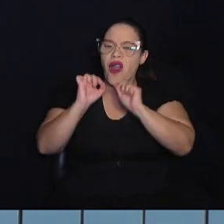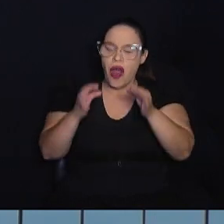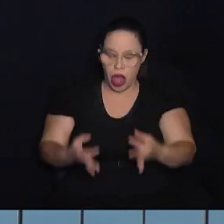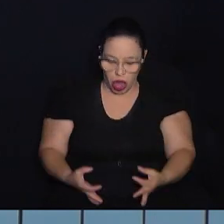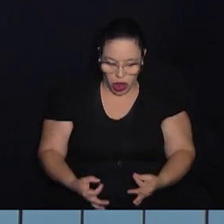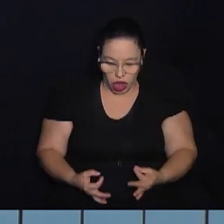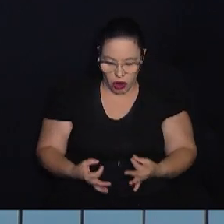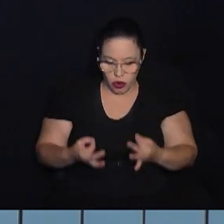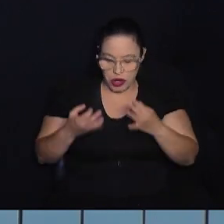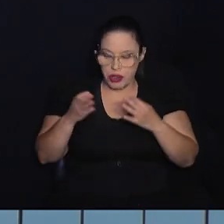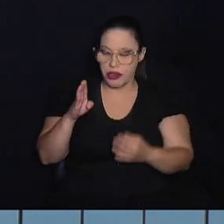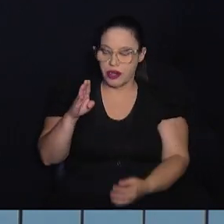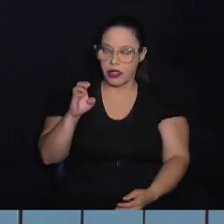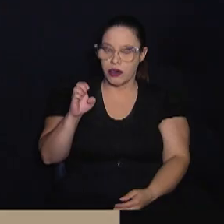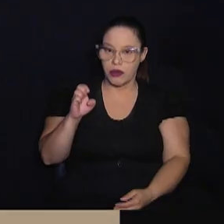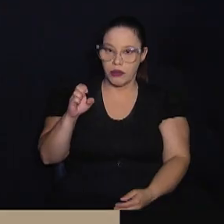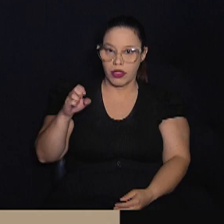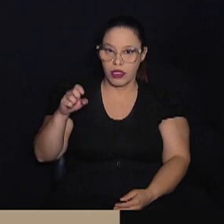de bexiga?